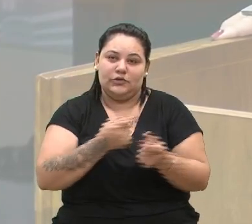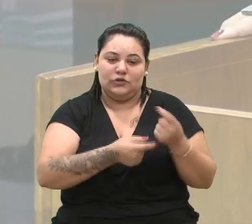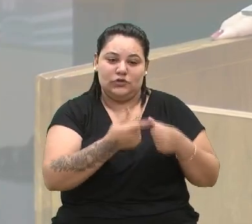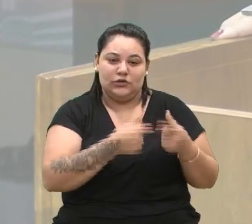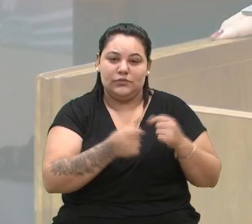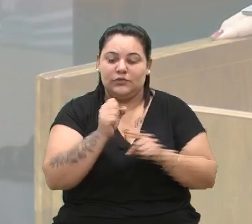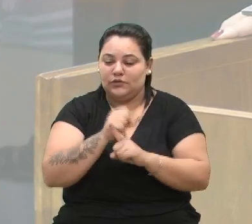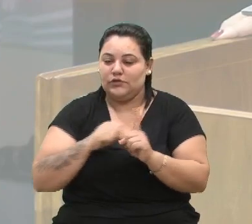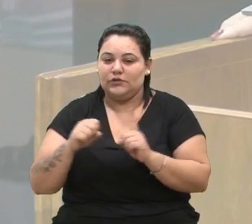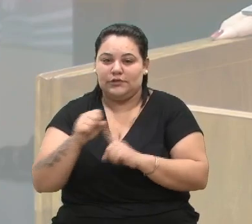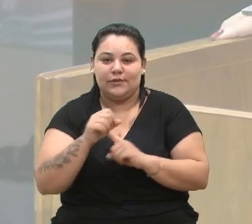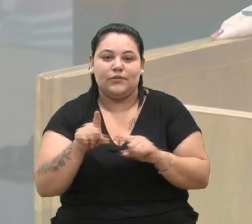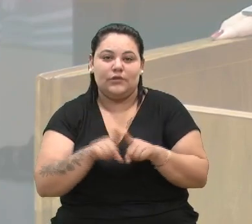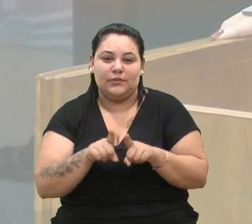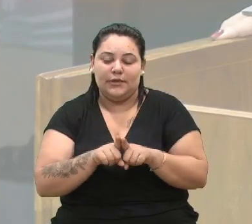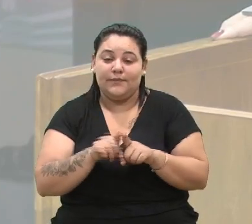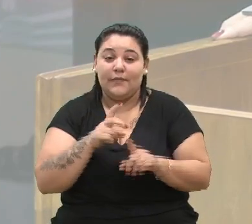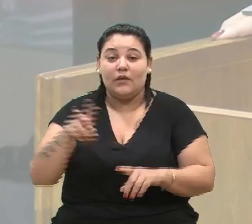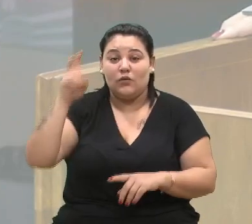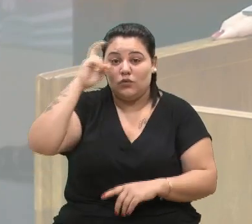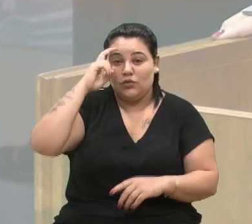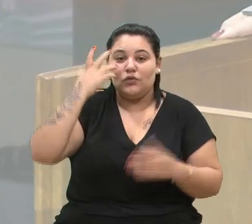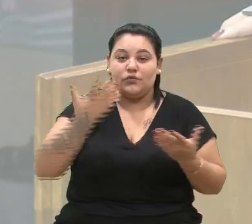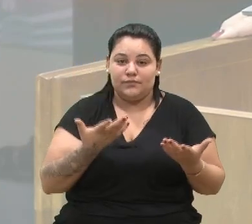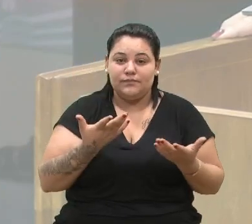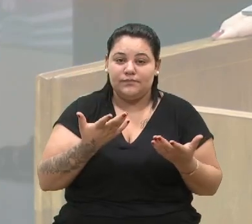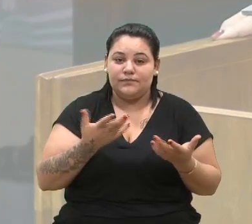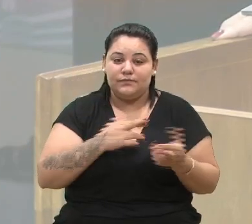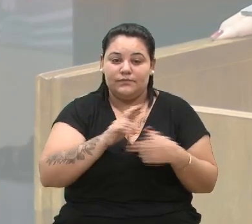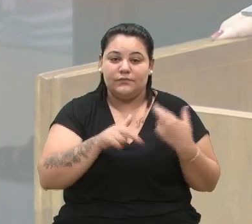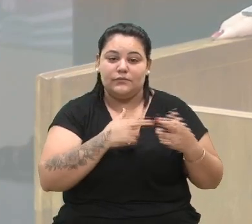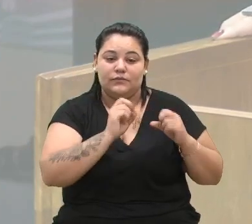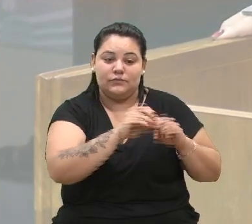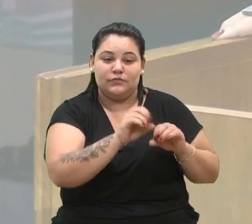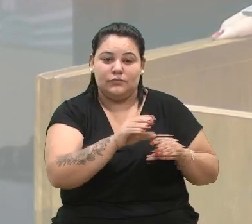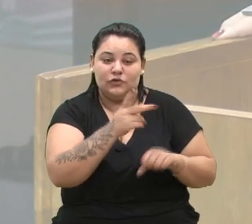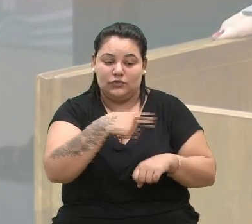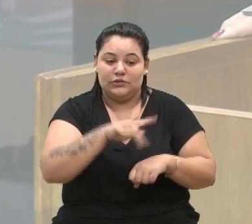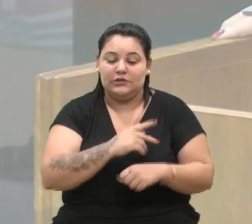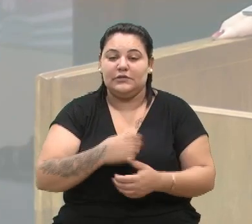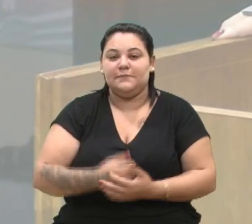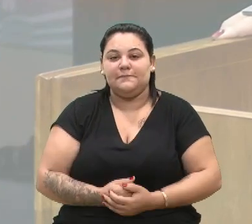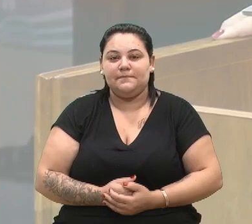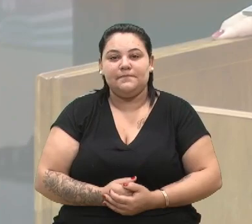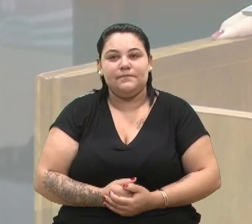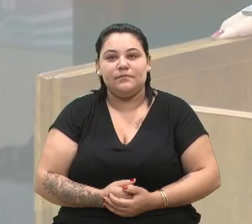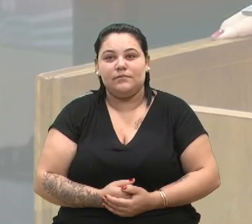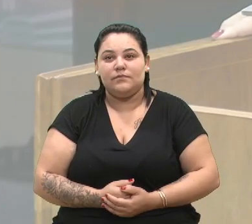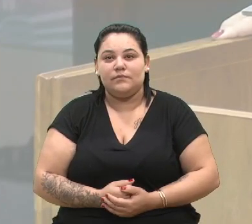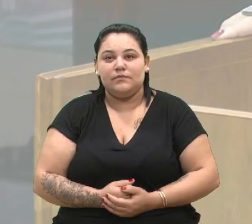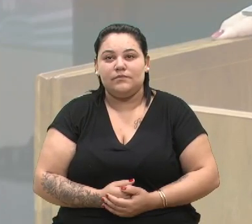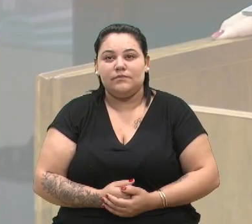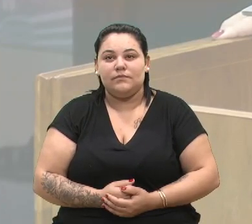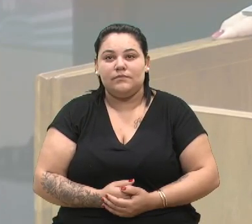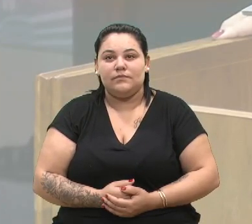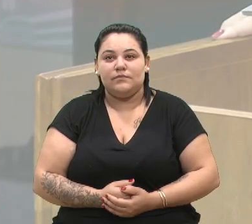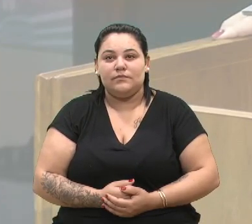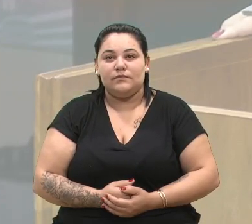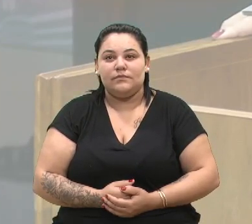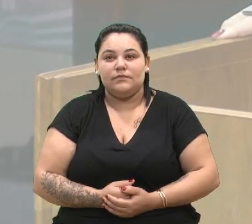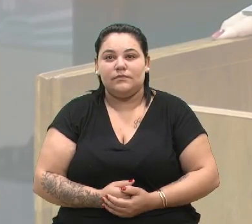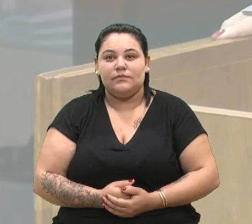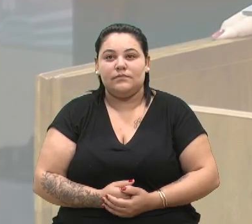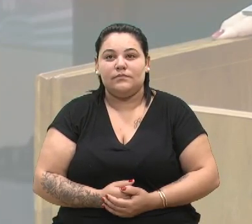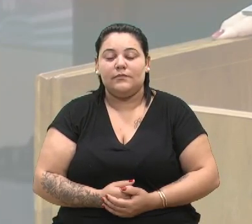econômico, social e cultural, além da educação no nosso país. Na questão